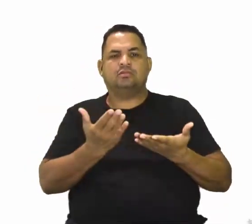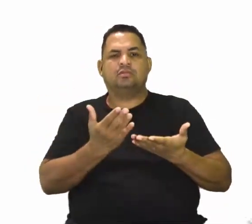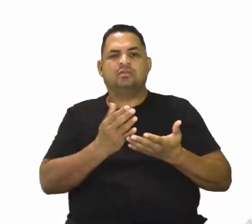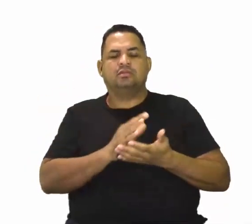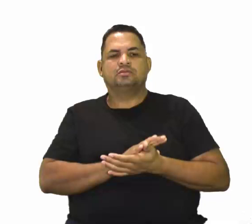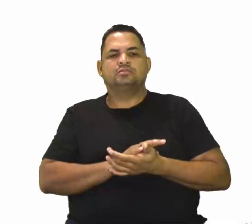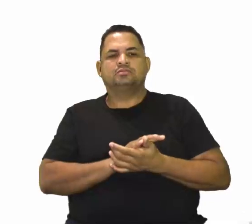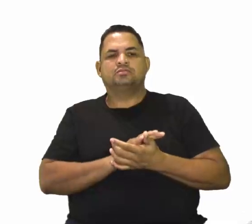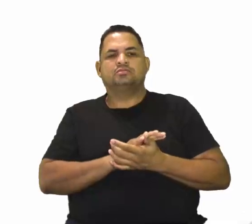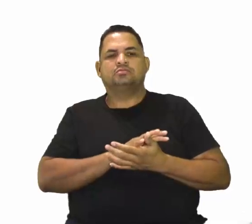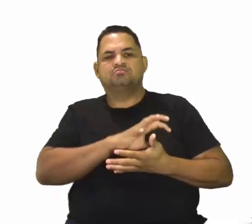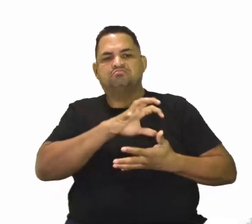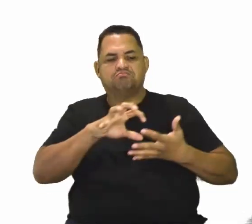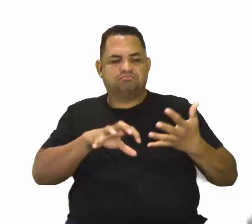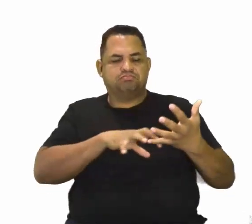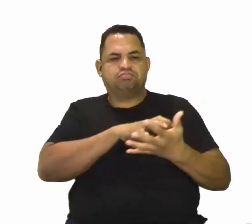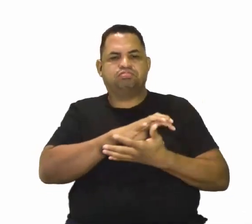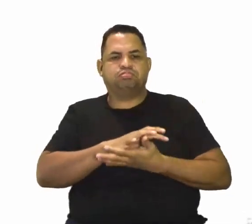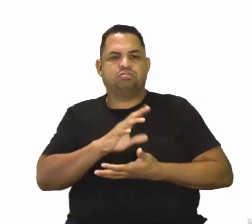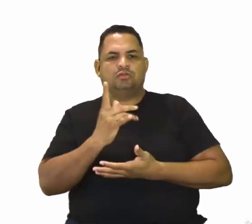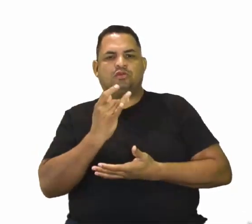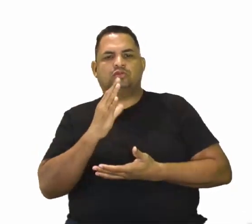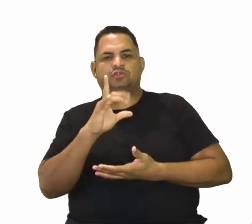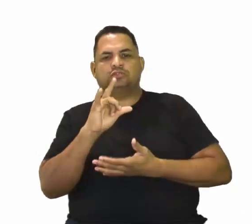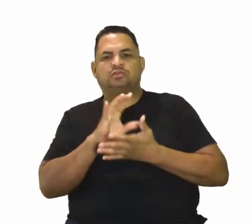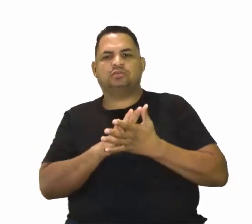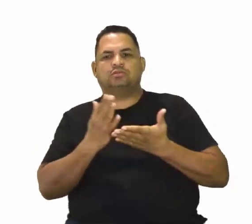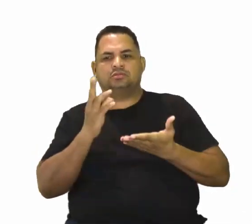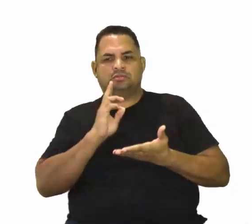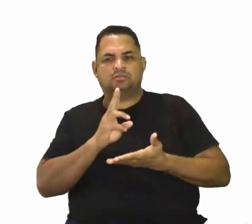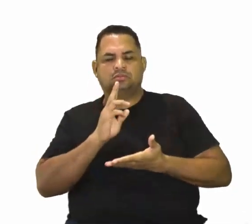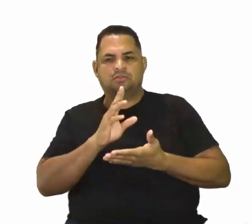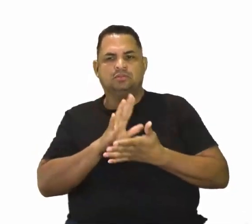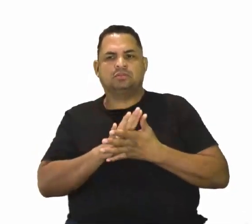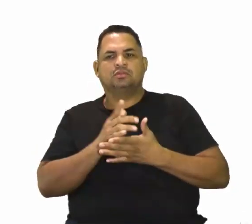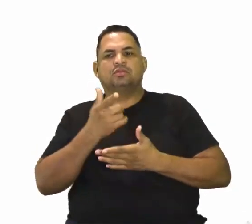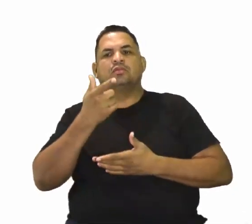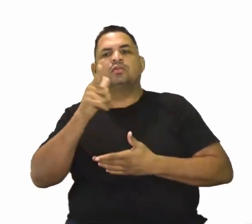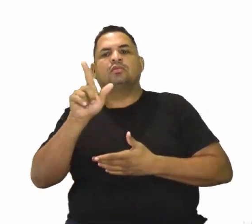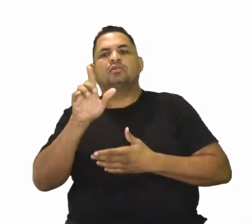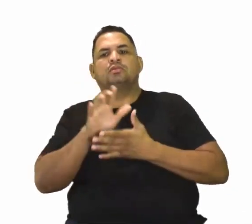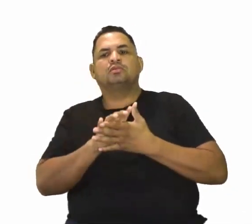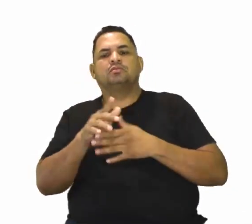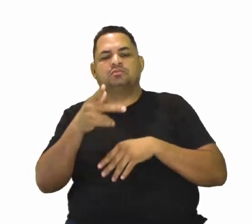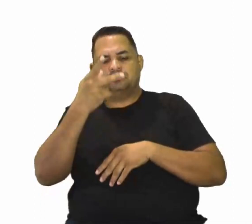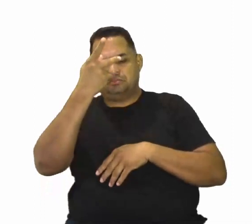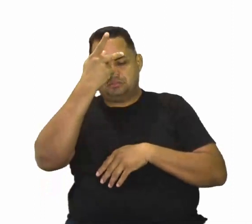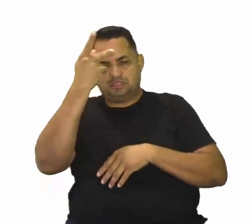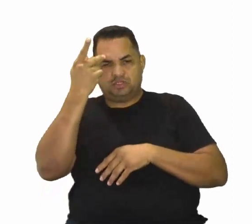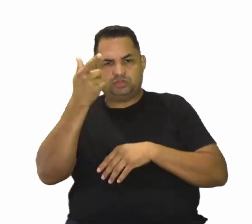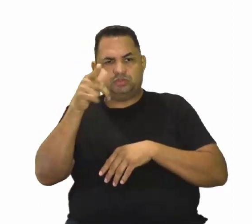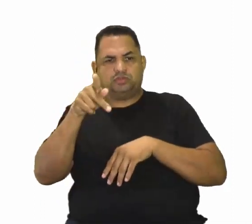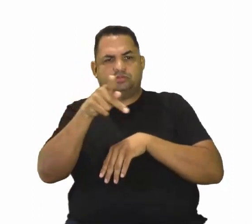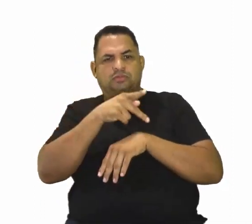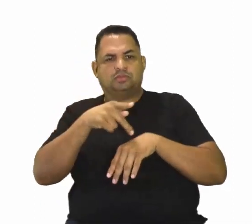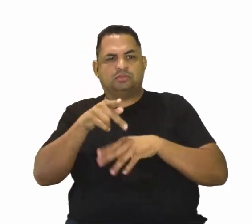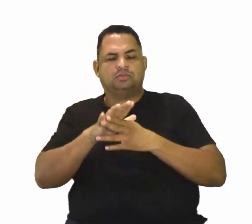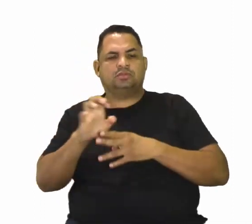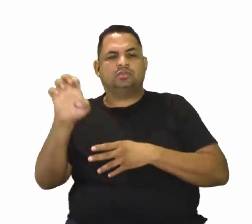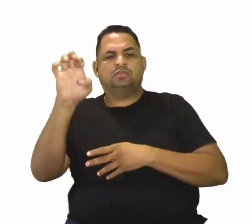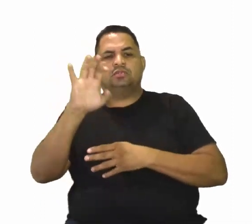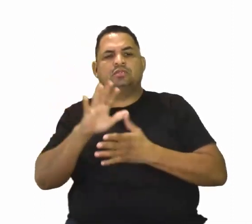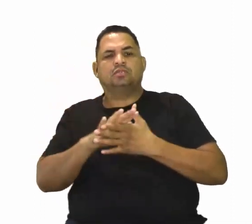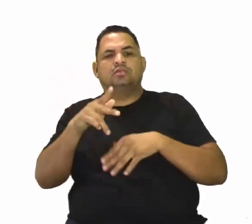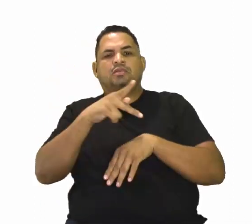atualmente, manifestações de hostilidade frequente contra estrangeiro na Europa. Os países onde